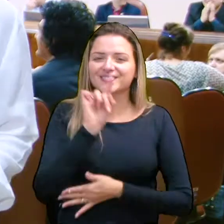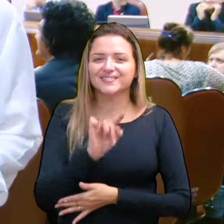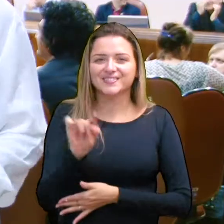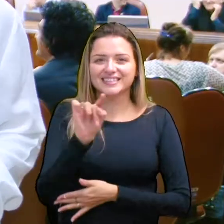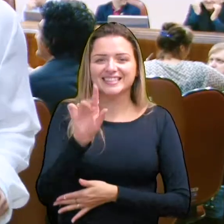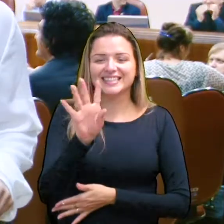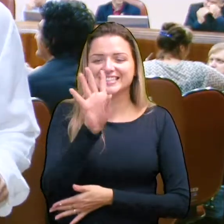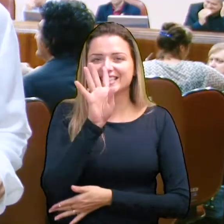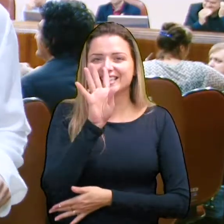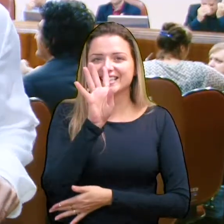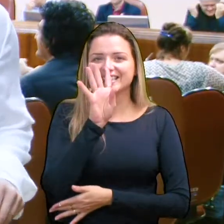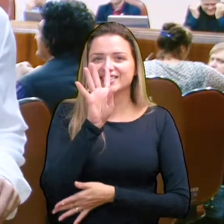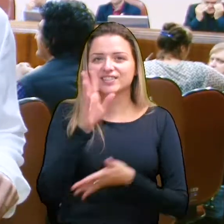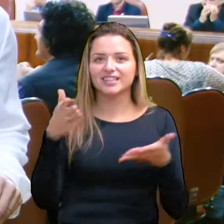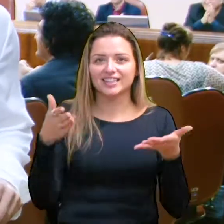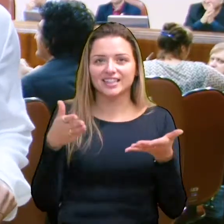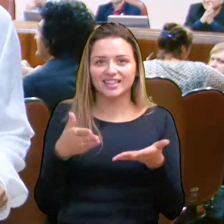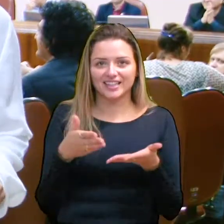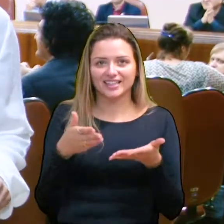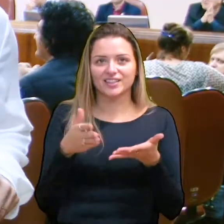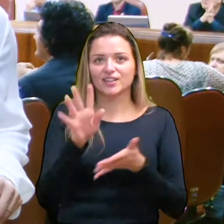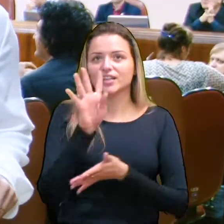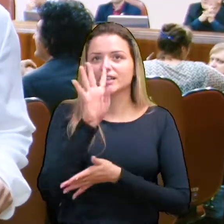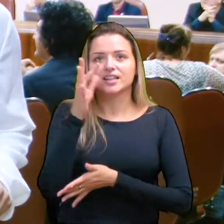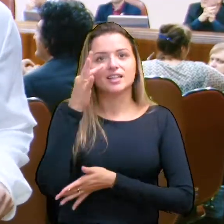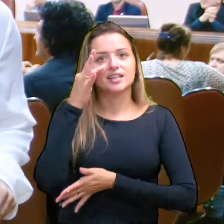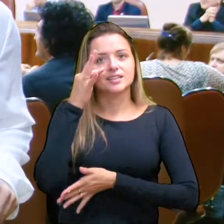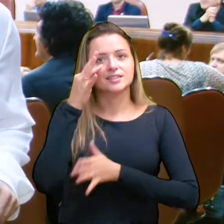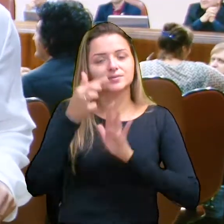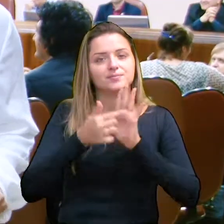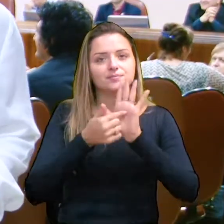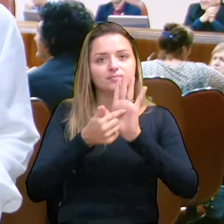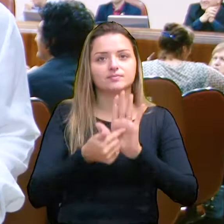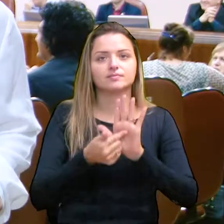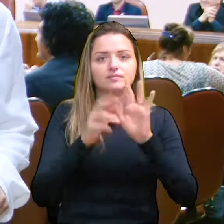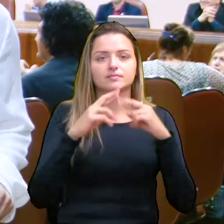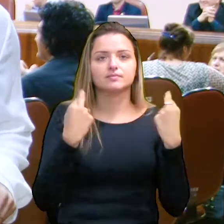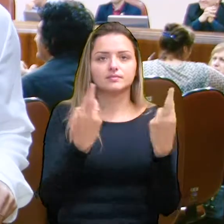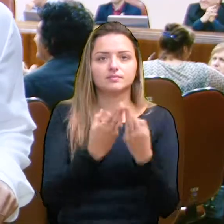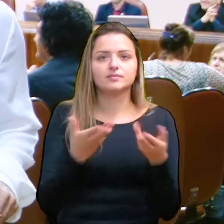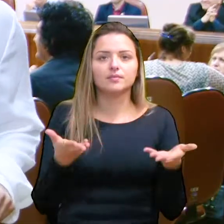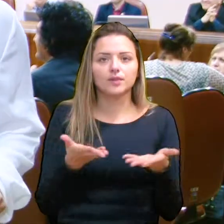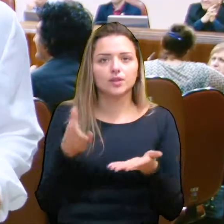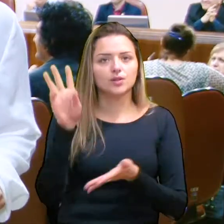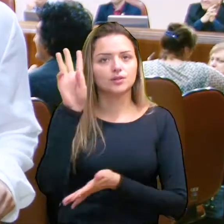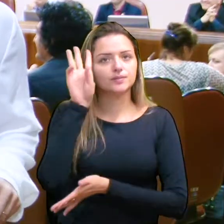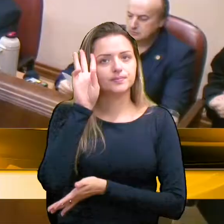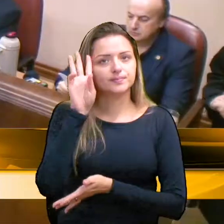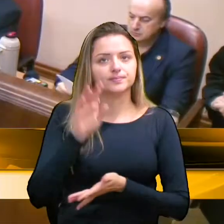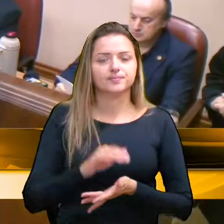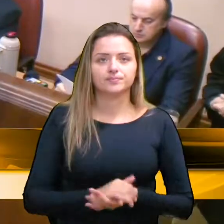mais vocês acompanham a partir de agora com a transmissão ao vivo da sessão ordinária dessa terça-feira.